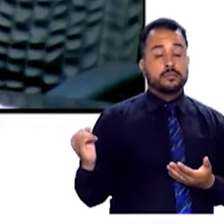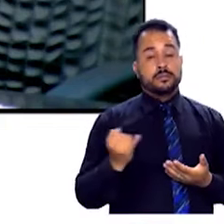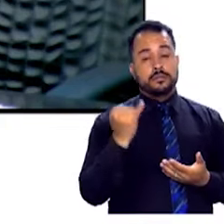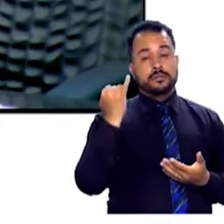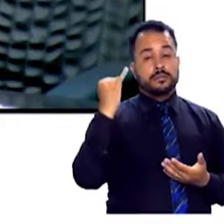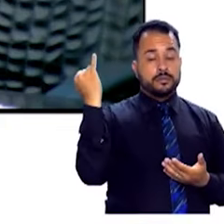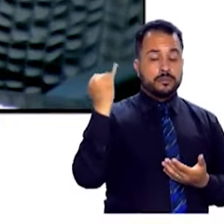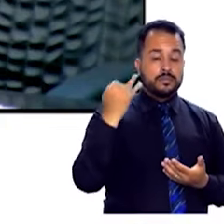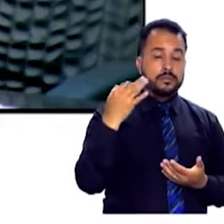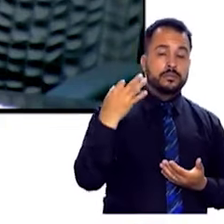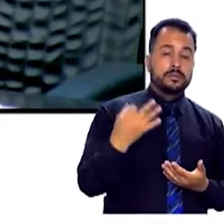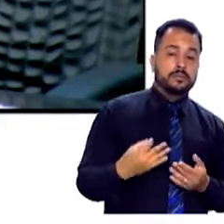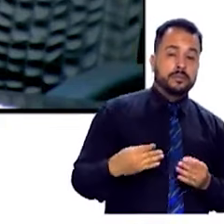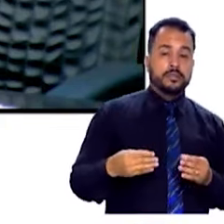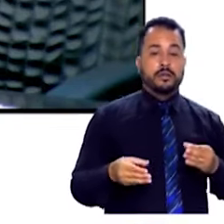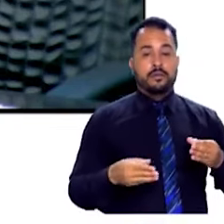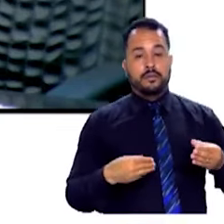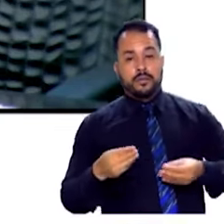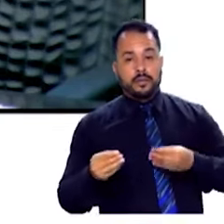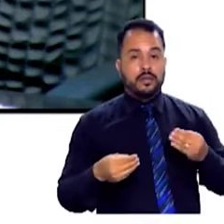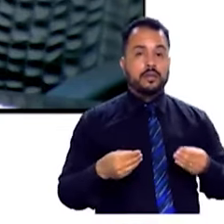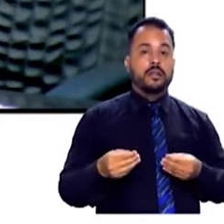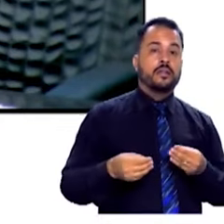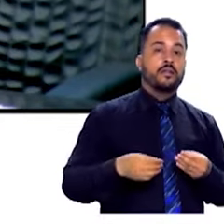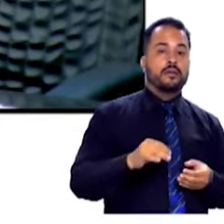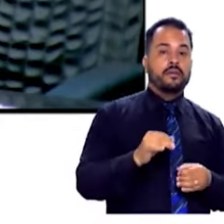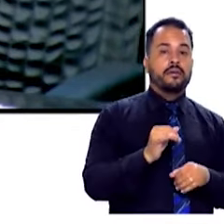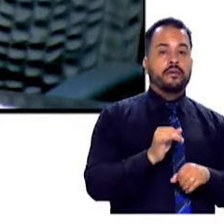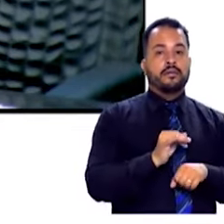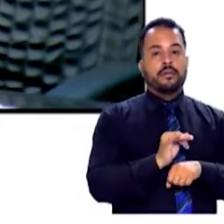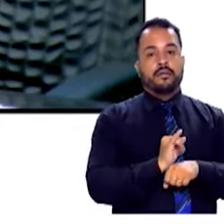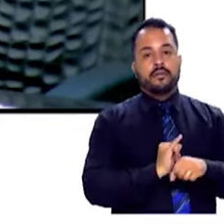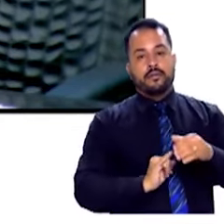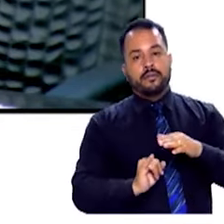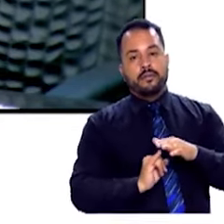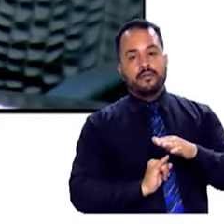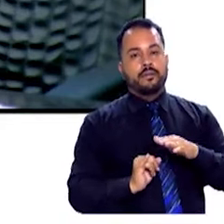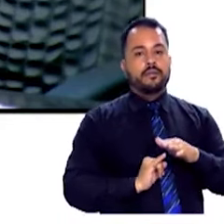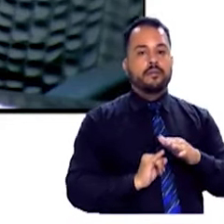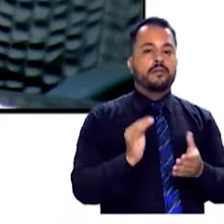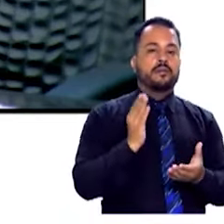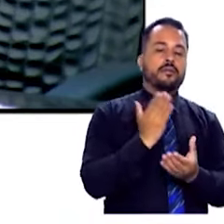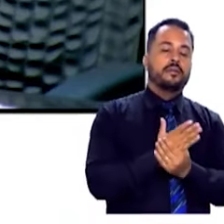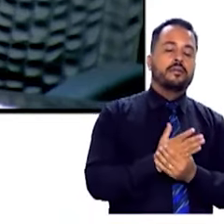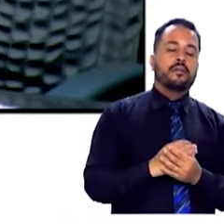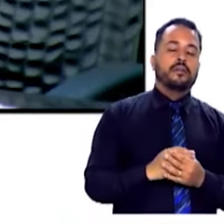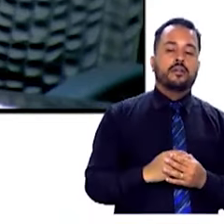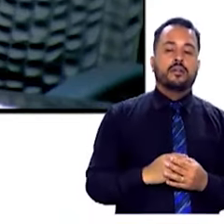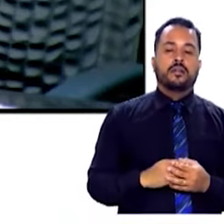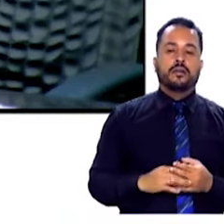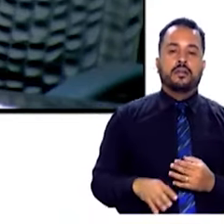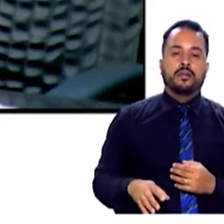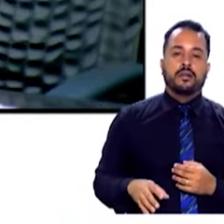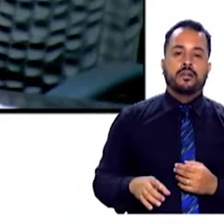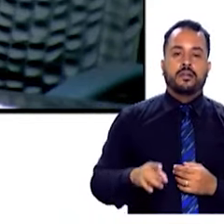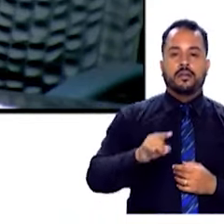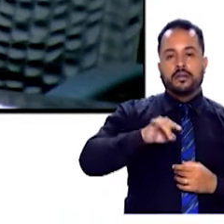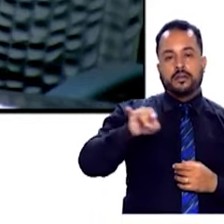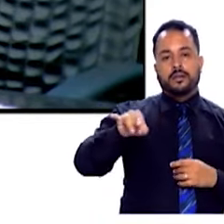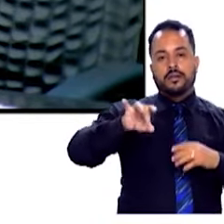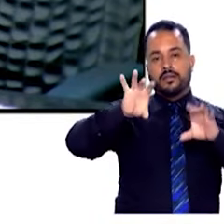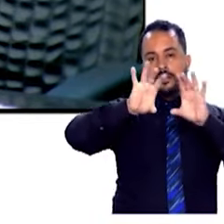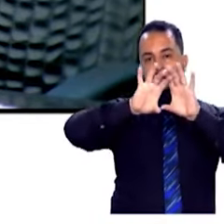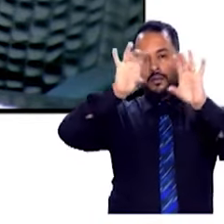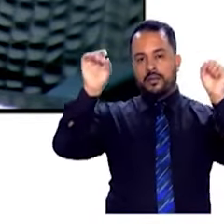flexibilização de óbices formais eh mas isso ainda não corresponde à prática decisória do supremo eh no dia a dia